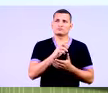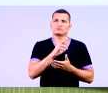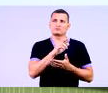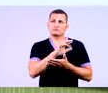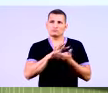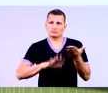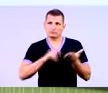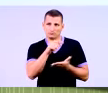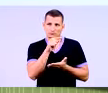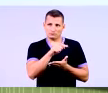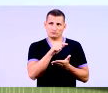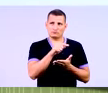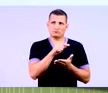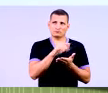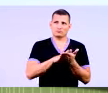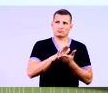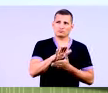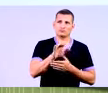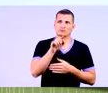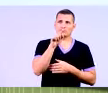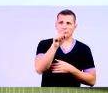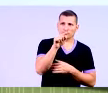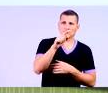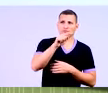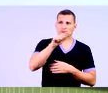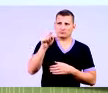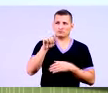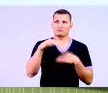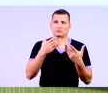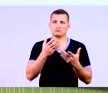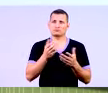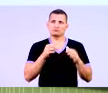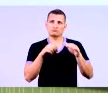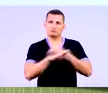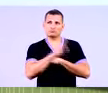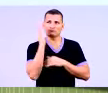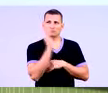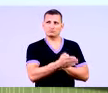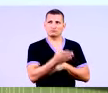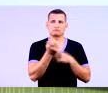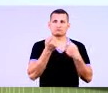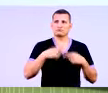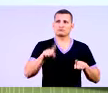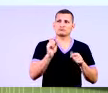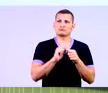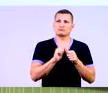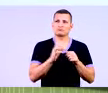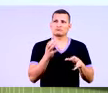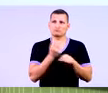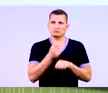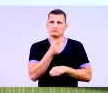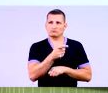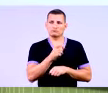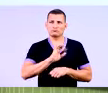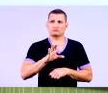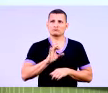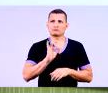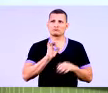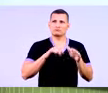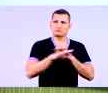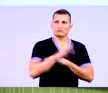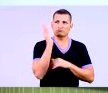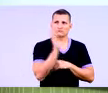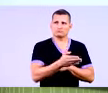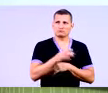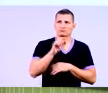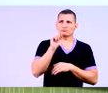limita já com os pontos e com os traços bom é formar senna direto vou precisar fazer cálculo com ele não estão armazenando direto com os pontos de concentração